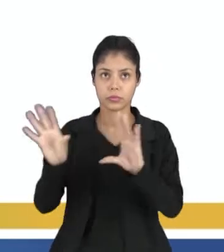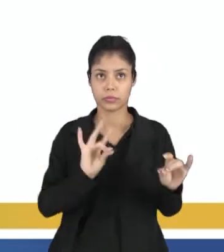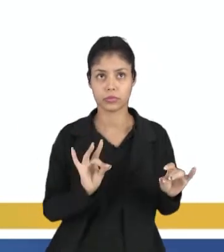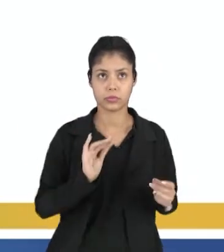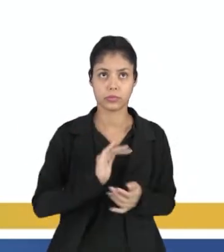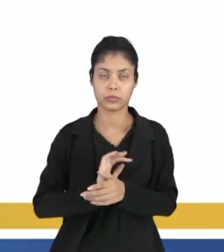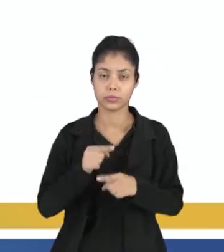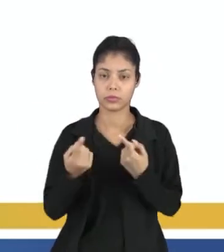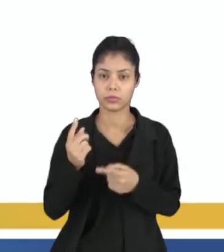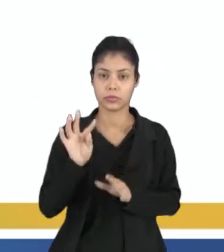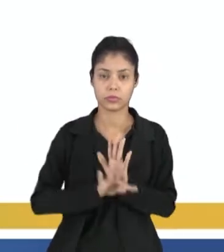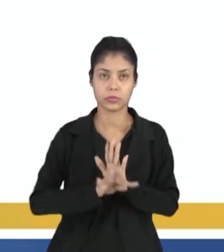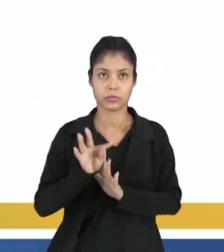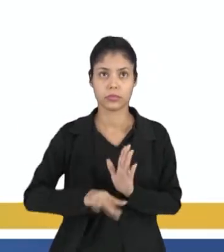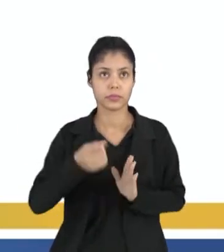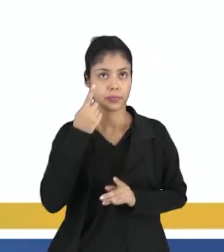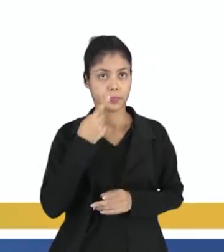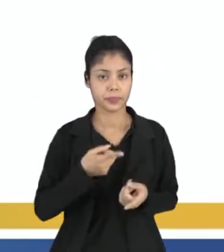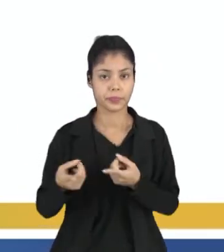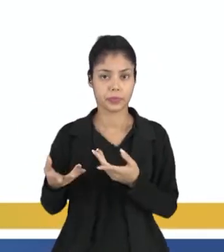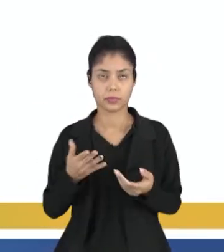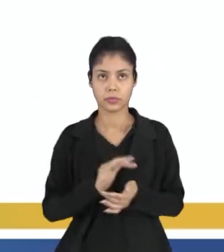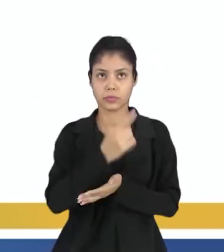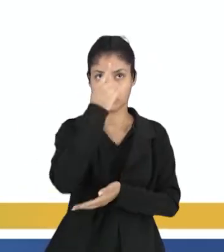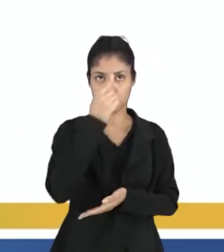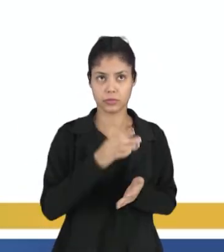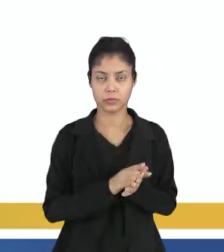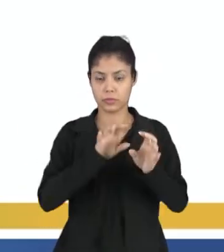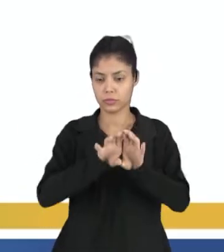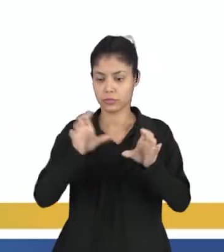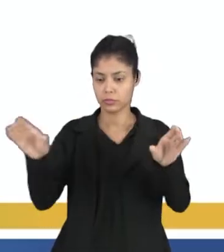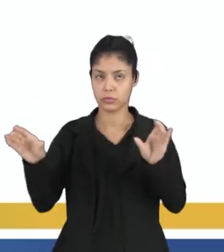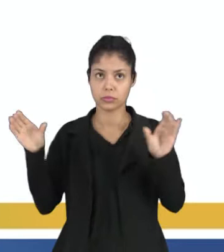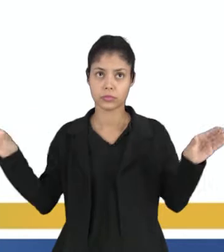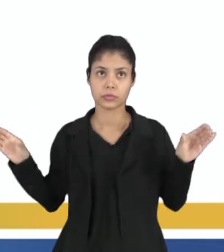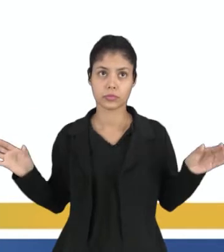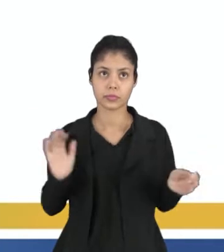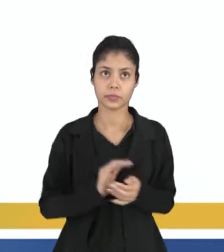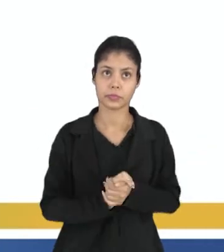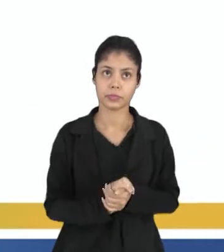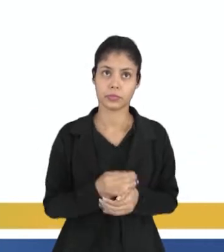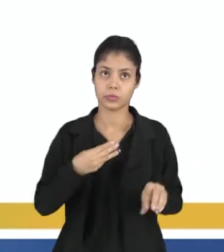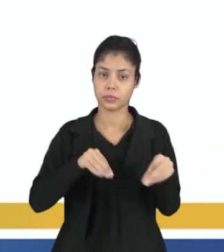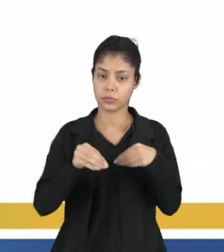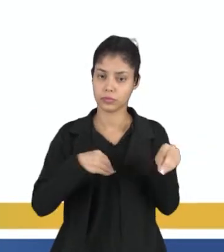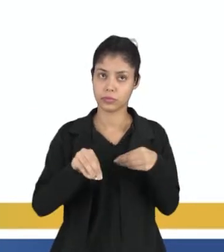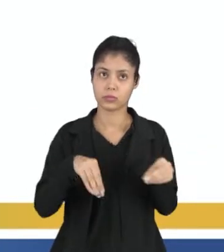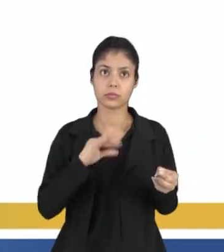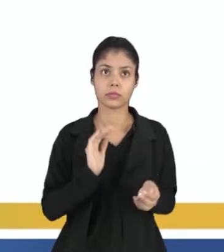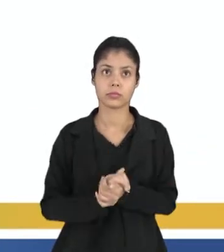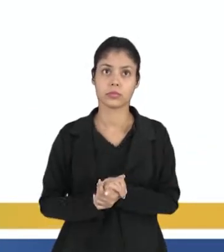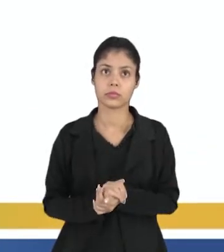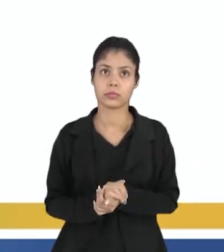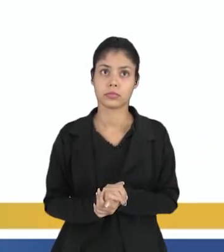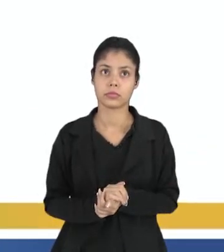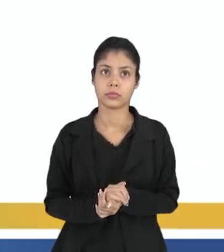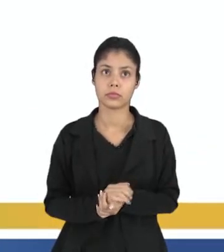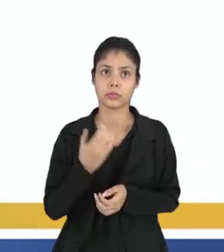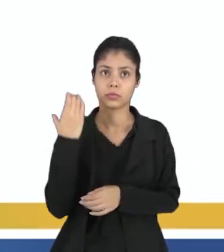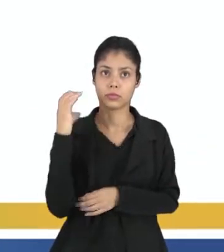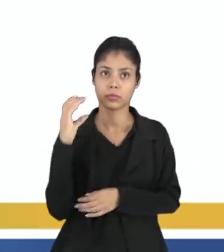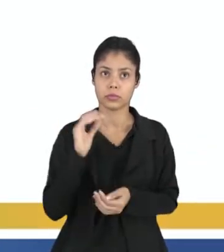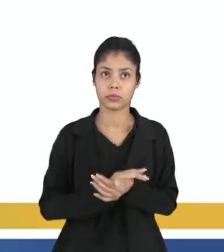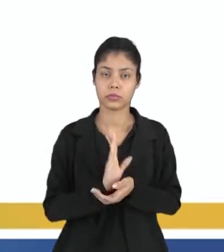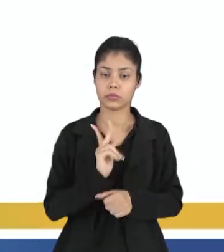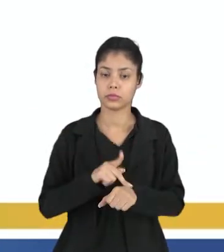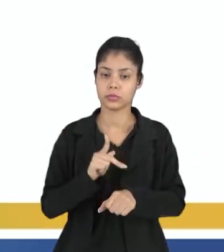a mais um texto. Observem a imagem. Como separar o lixo? Reciclável, materiais plásticos, garrafas PETs,